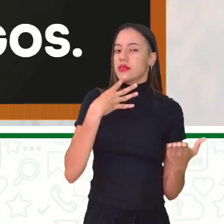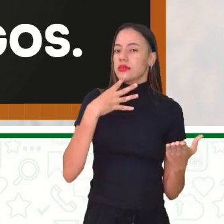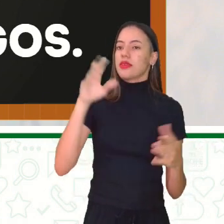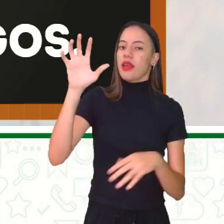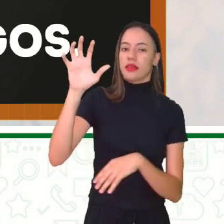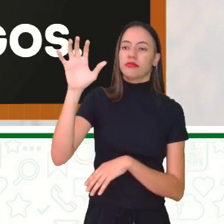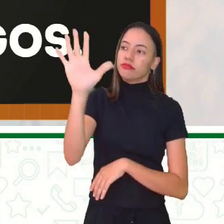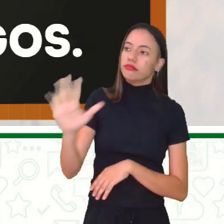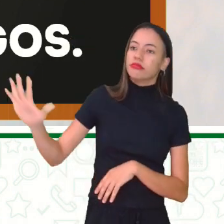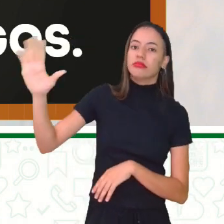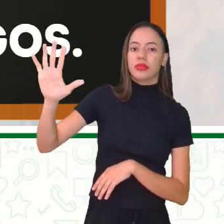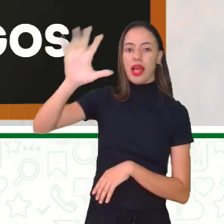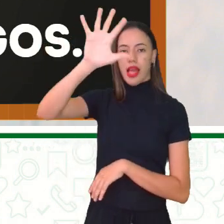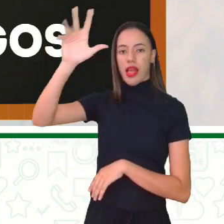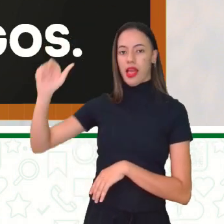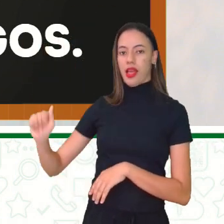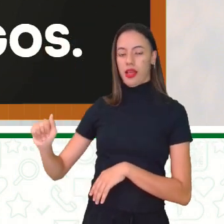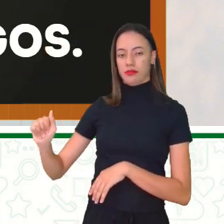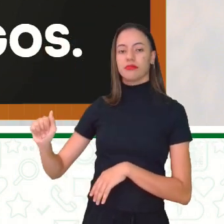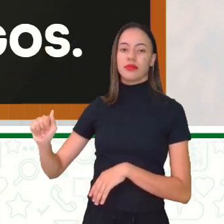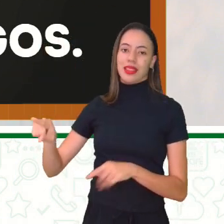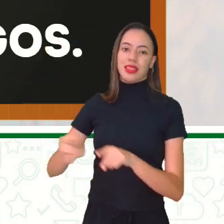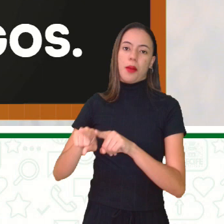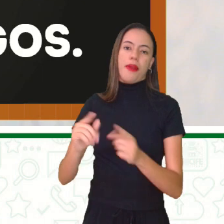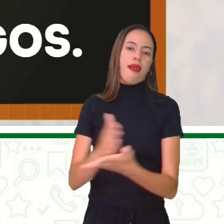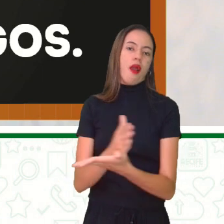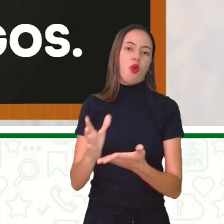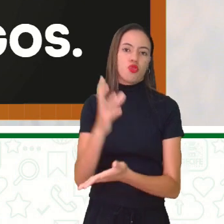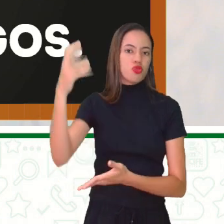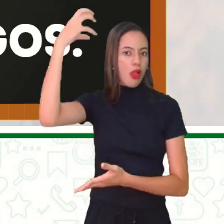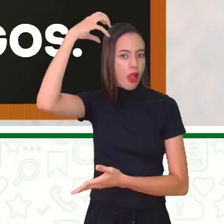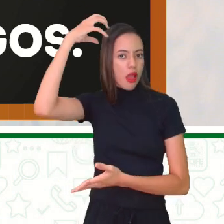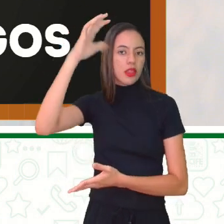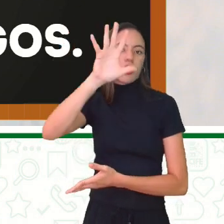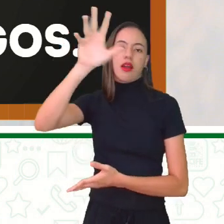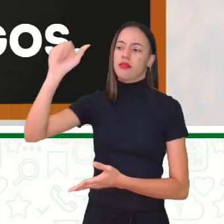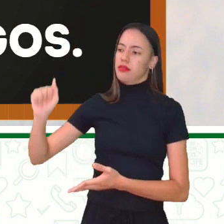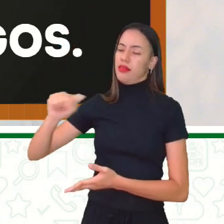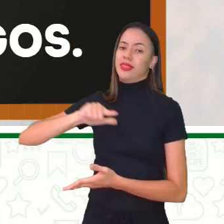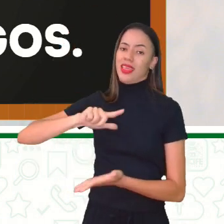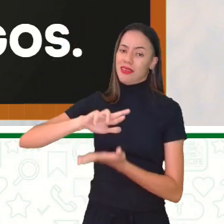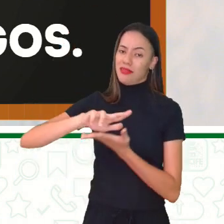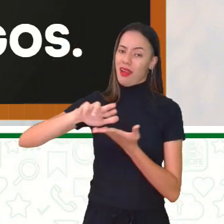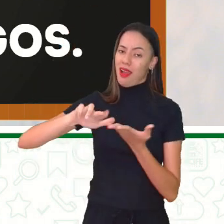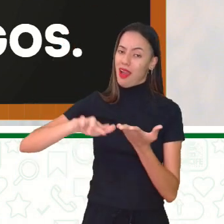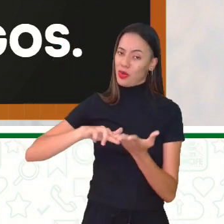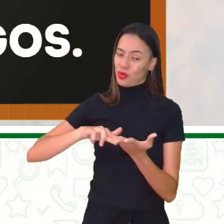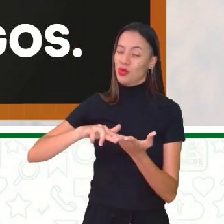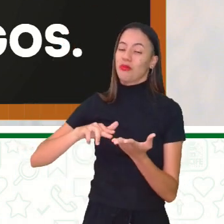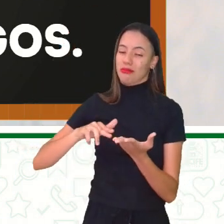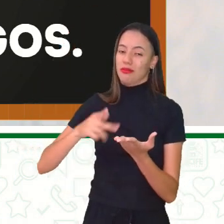reinos africanos antigos. Temos vários reinos que nós poderíamos abordar, mas